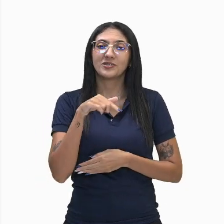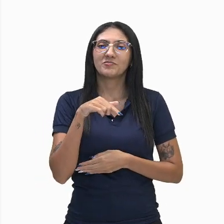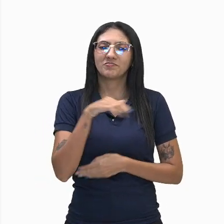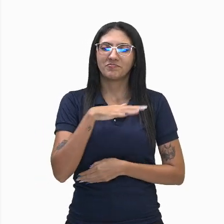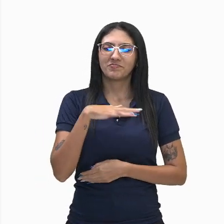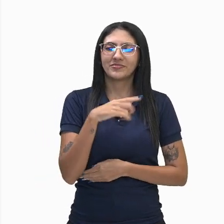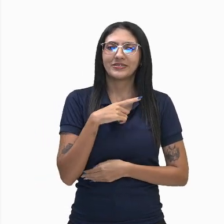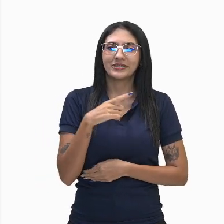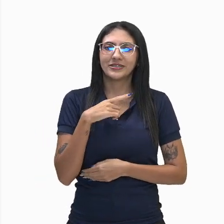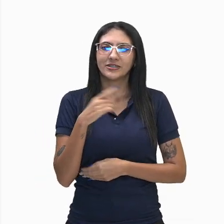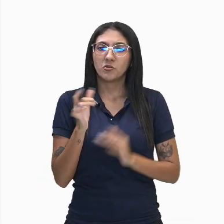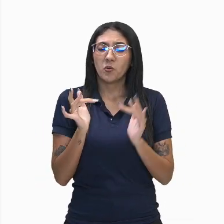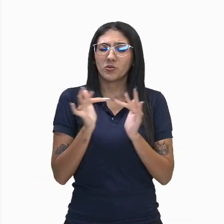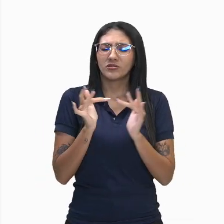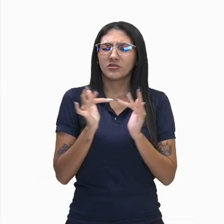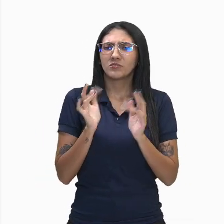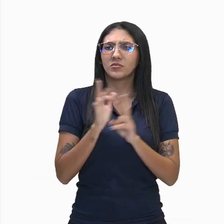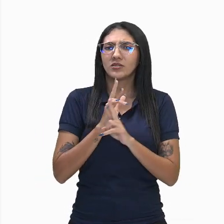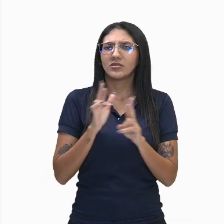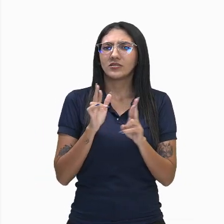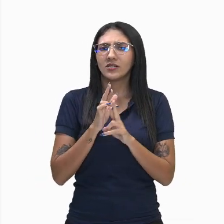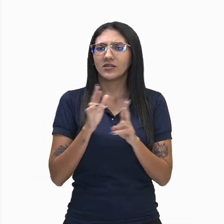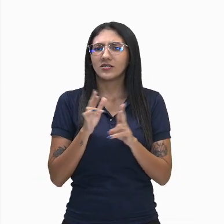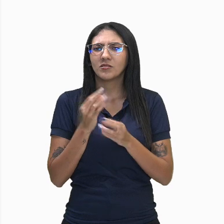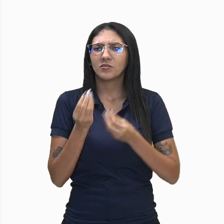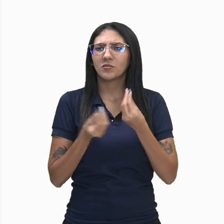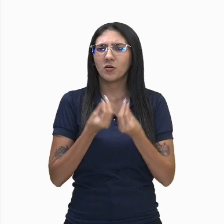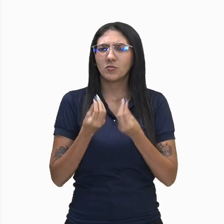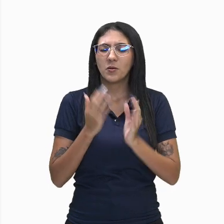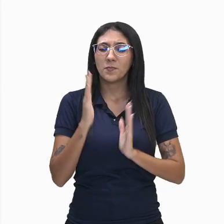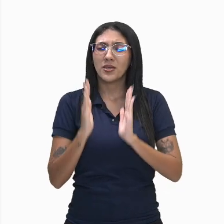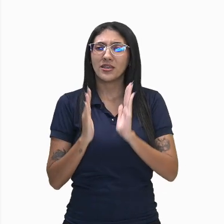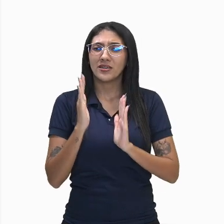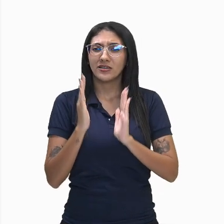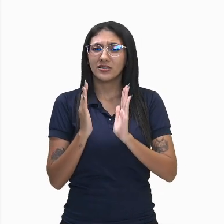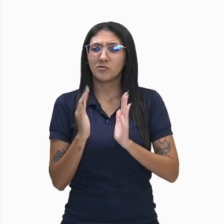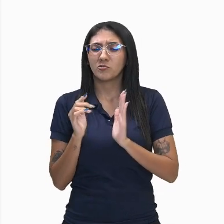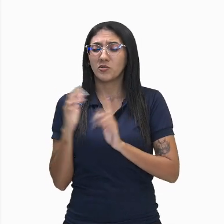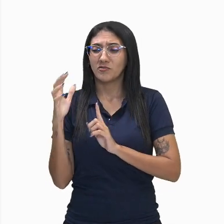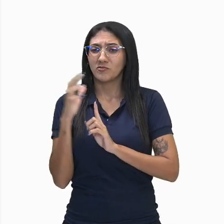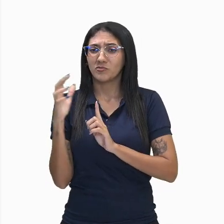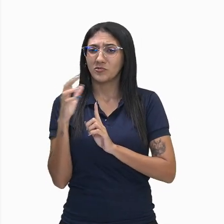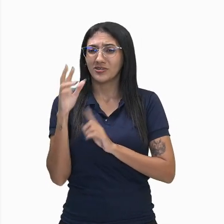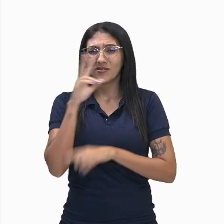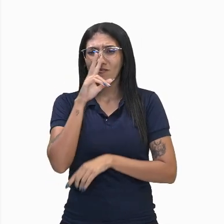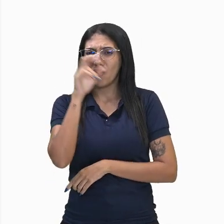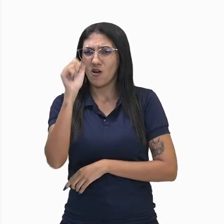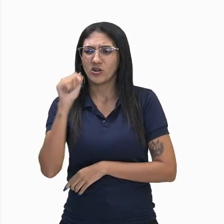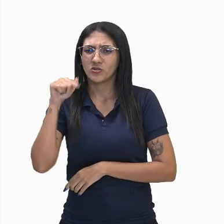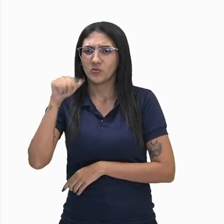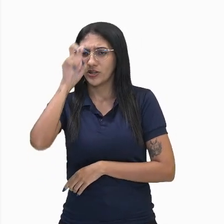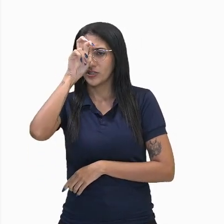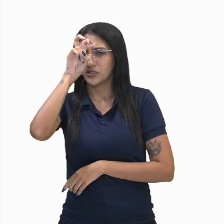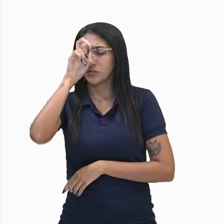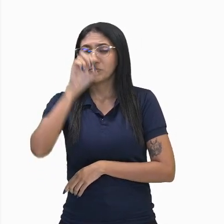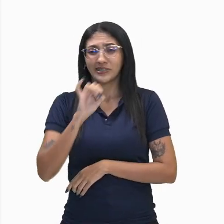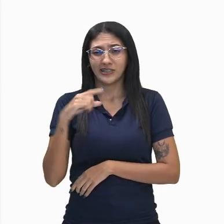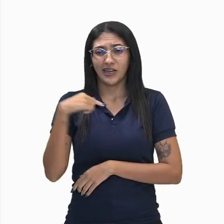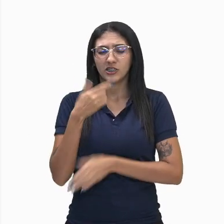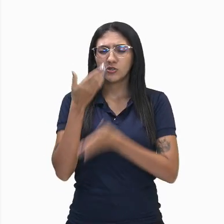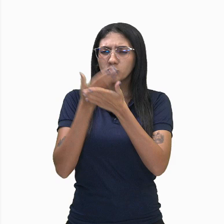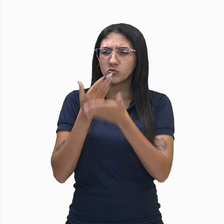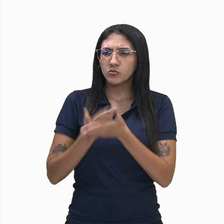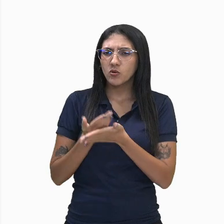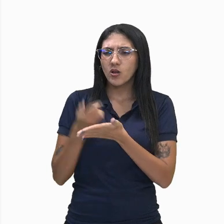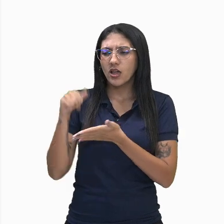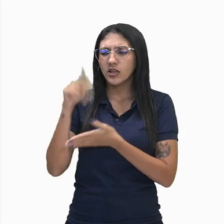complexa com o Egito, incluindo períodos de dominação egípcia, porque quando a gente parar para estudar um pouco da história